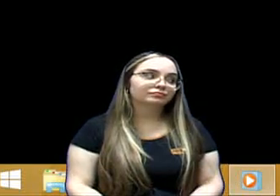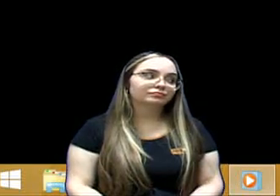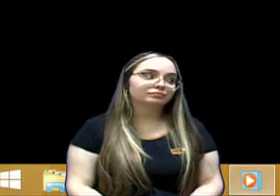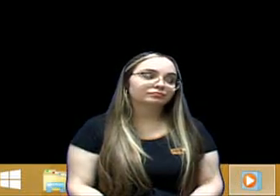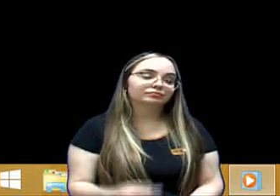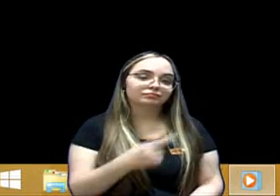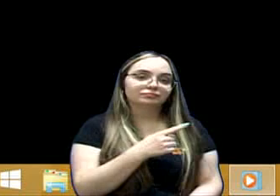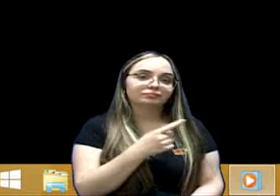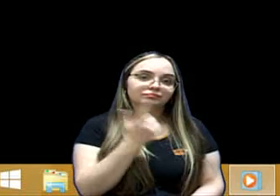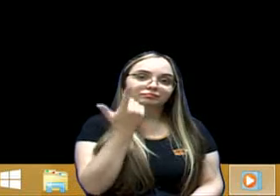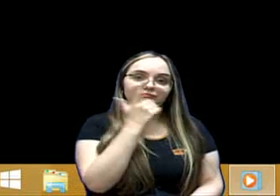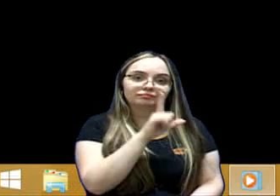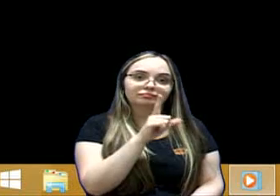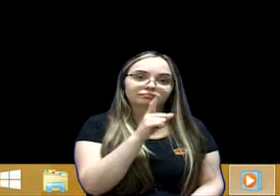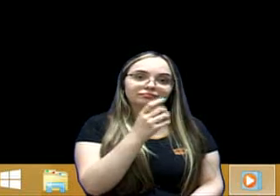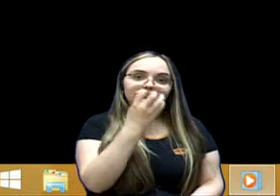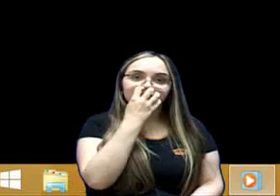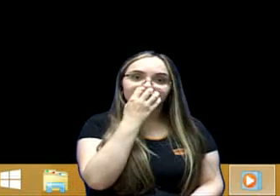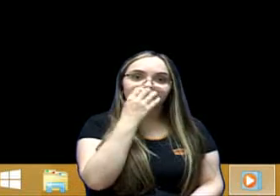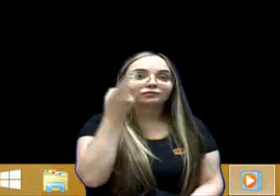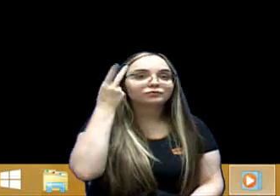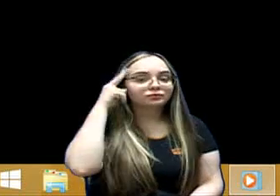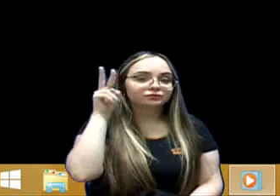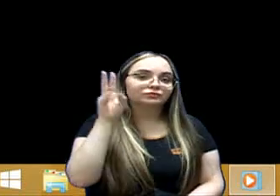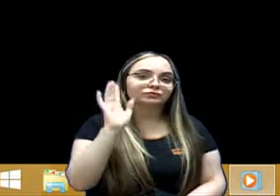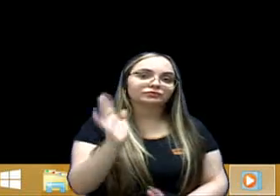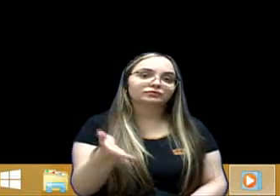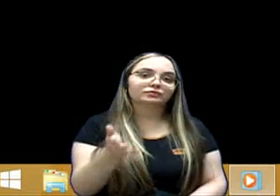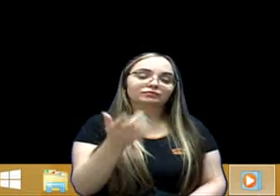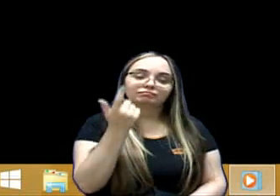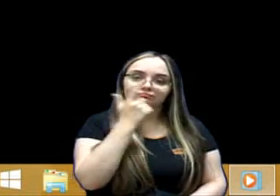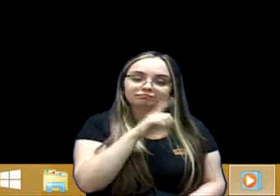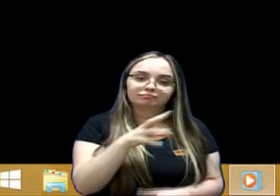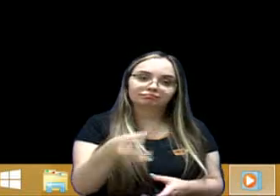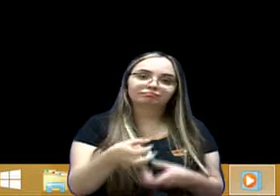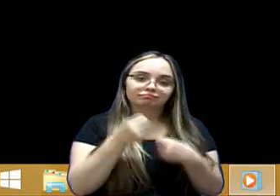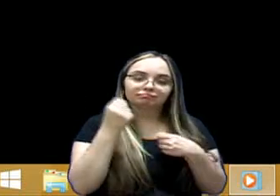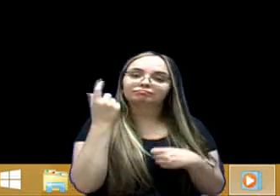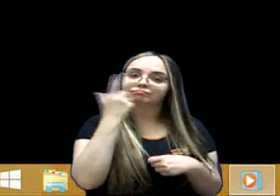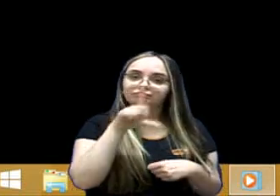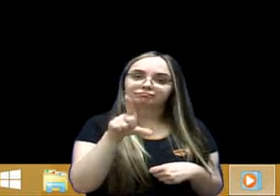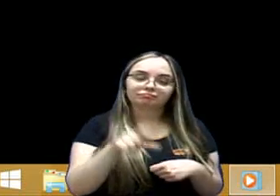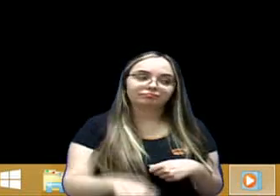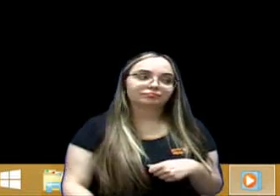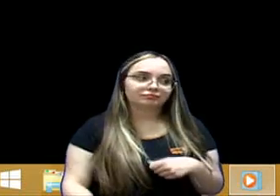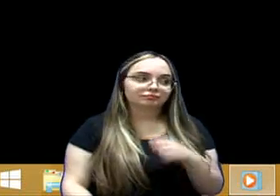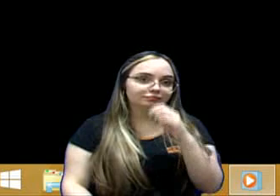E ela, como estava ali há 2 dias, fizeram o resgate.